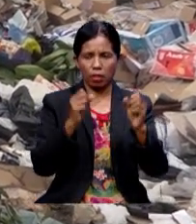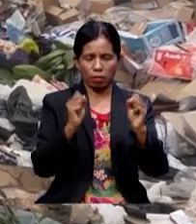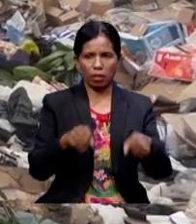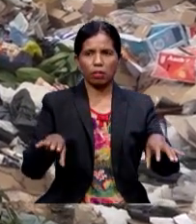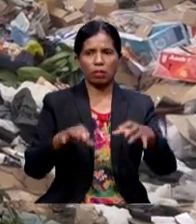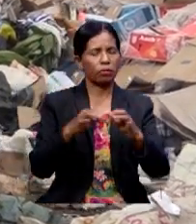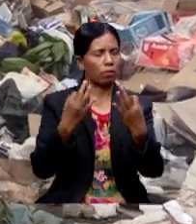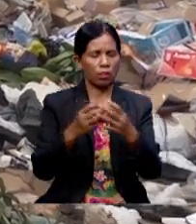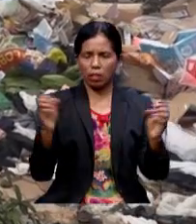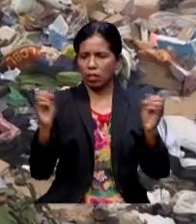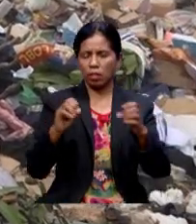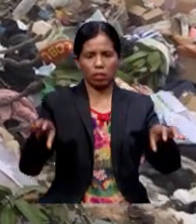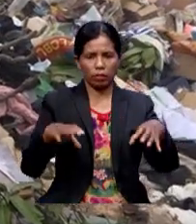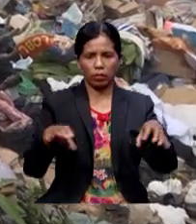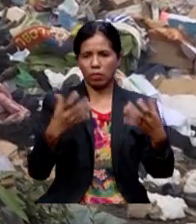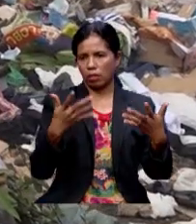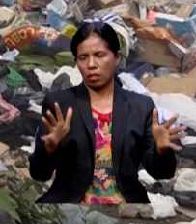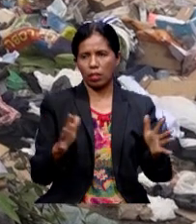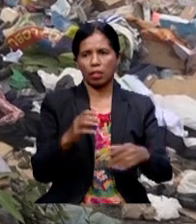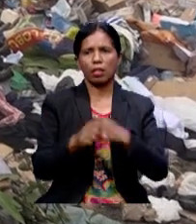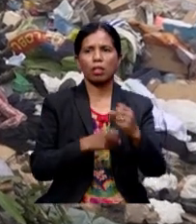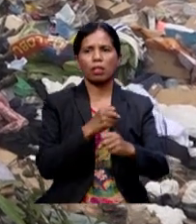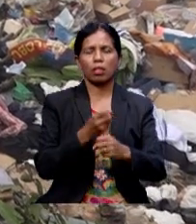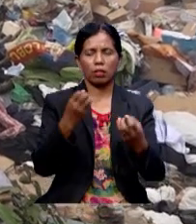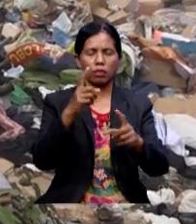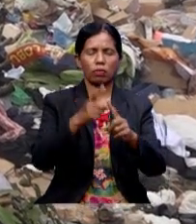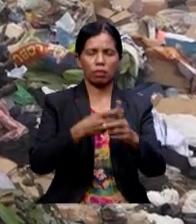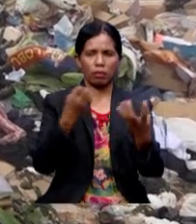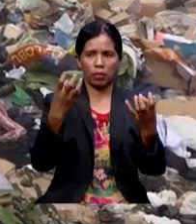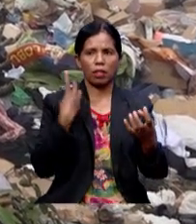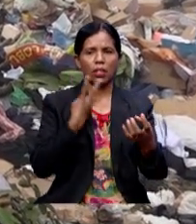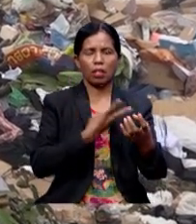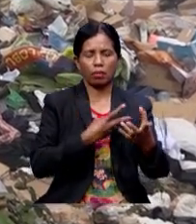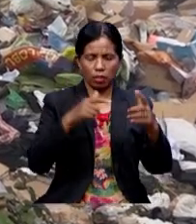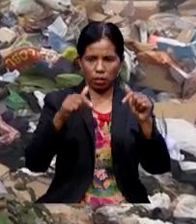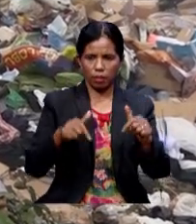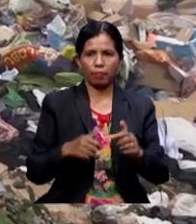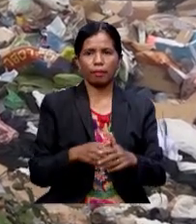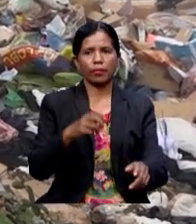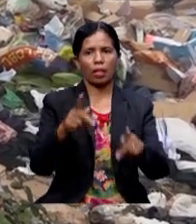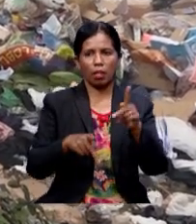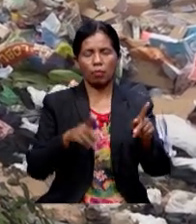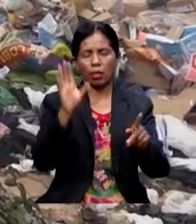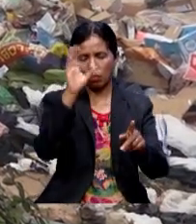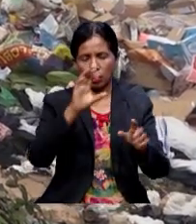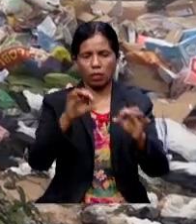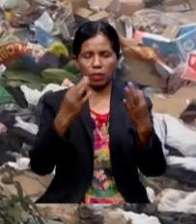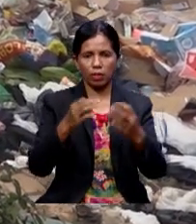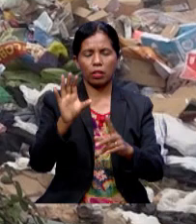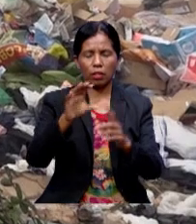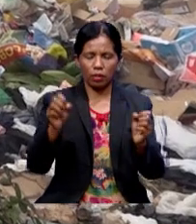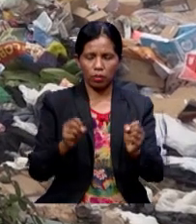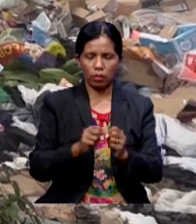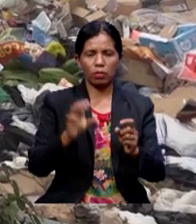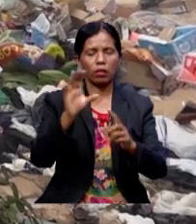lá serviço de. Tinan hira ona, tinan barak, fulan barak. A mi hene, mas ema buka família de. Chefe, se o que se fe aldea